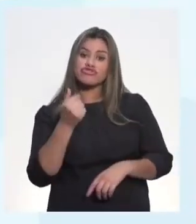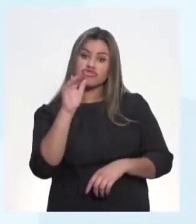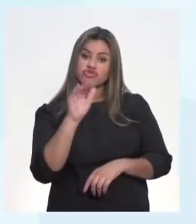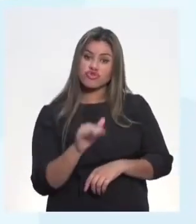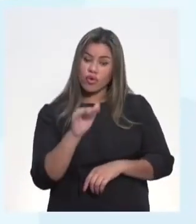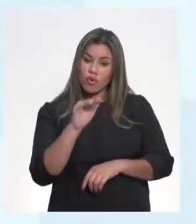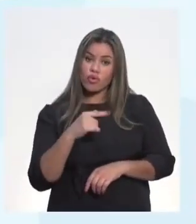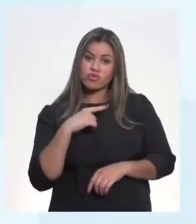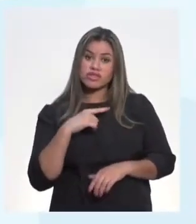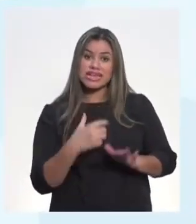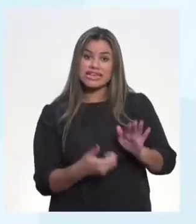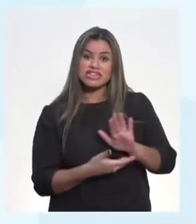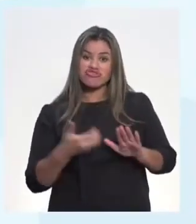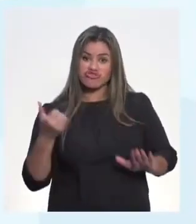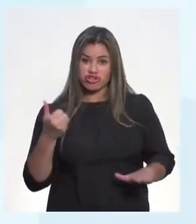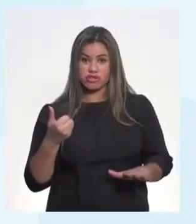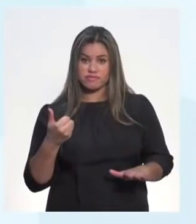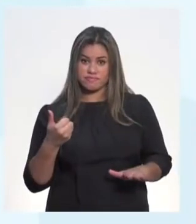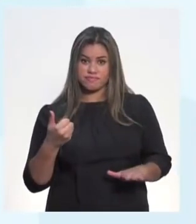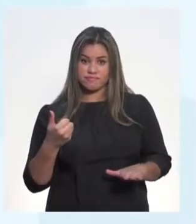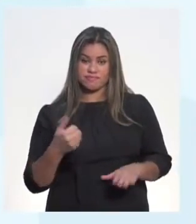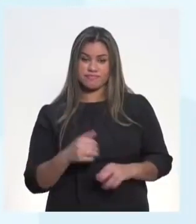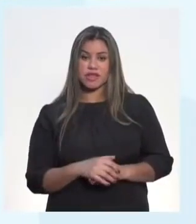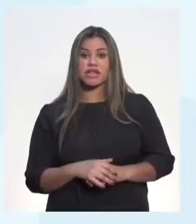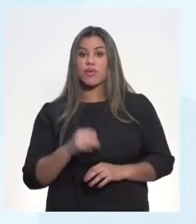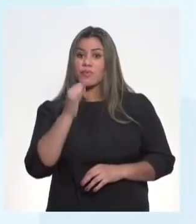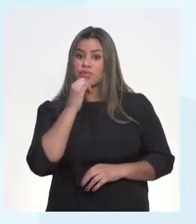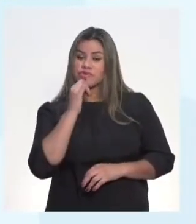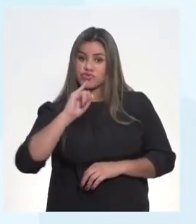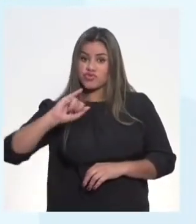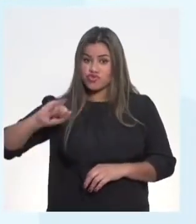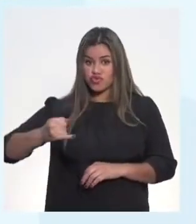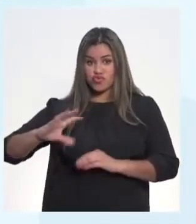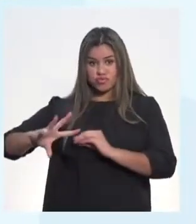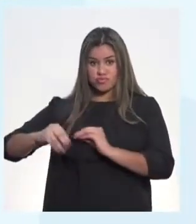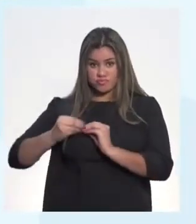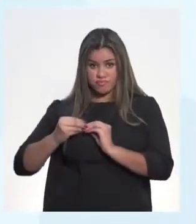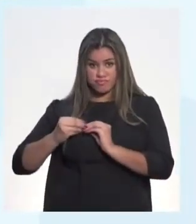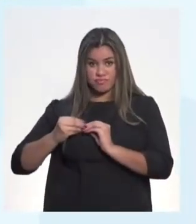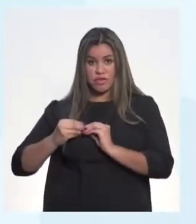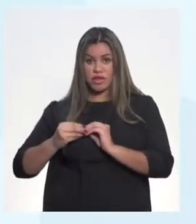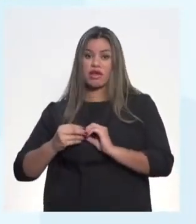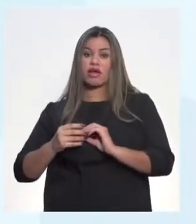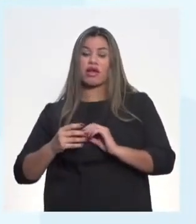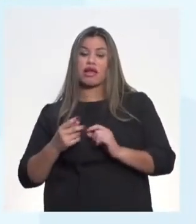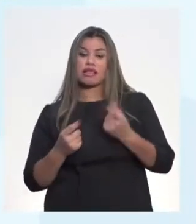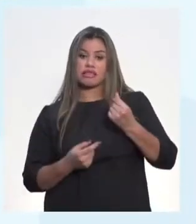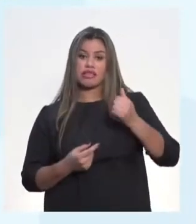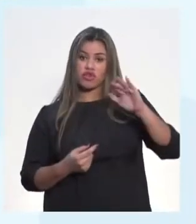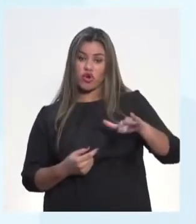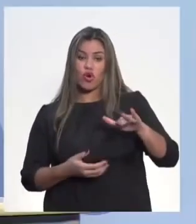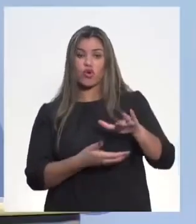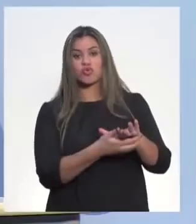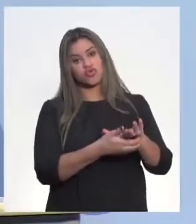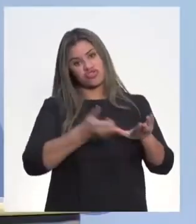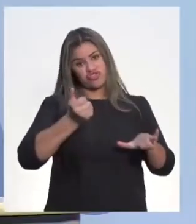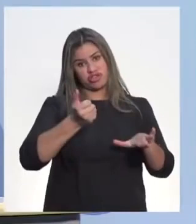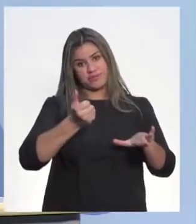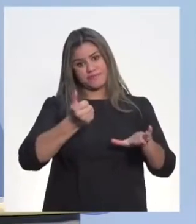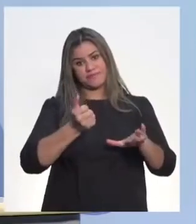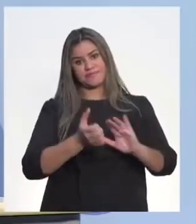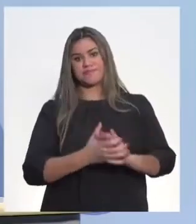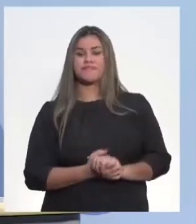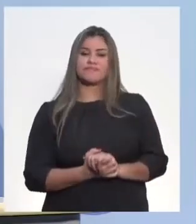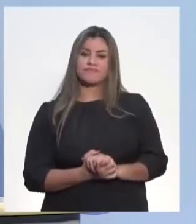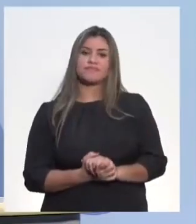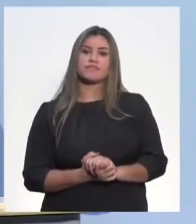do objeto. Então, tudo que é juros, eu acrescento. O que é desconto, eu retiro. São termos, né, que